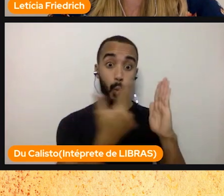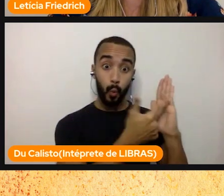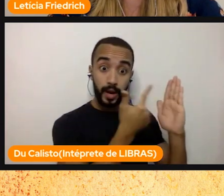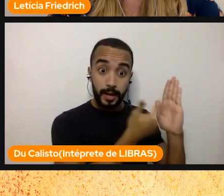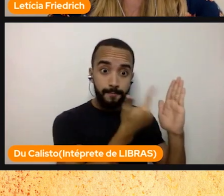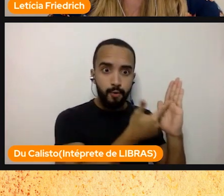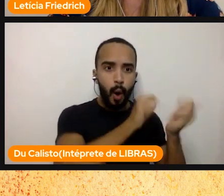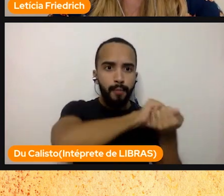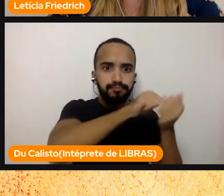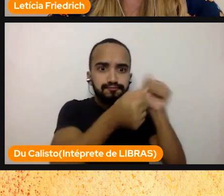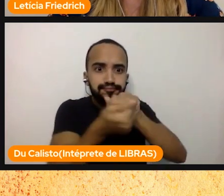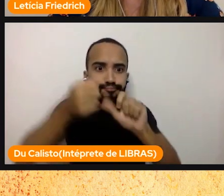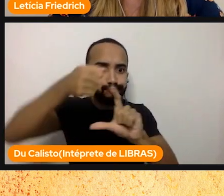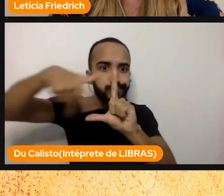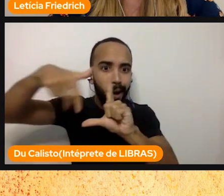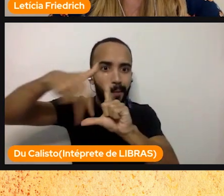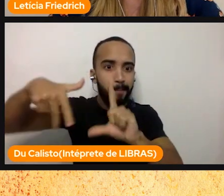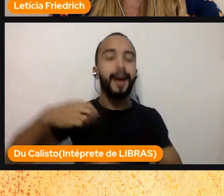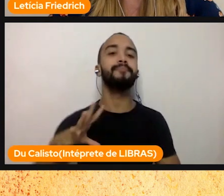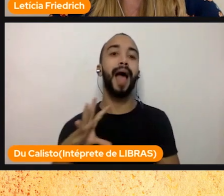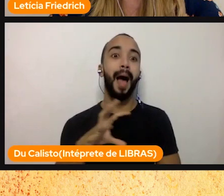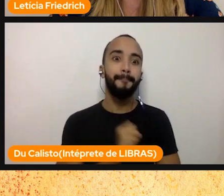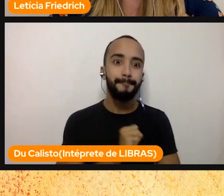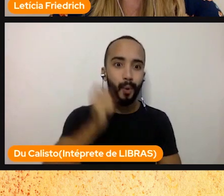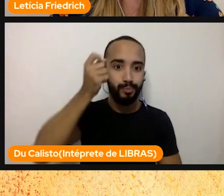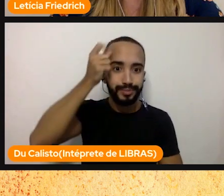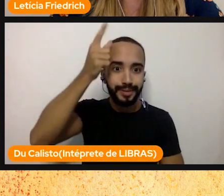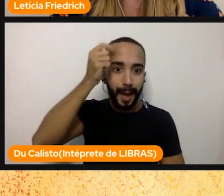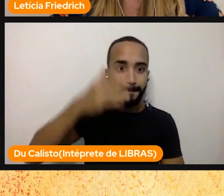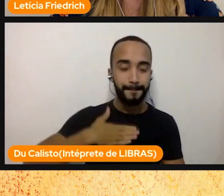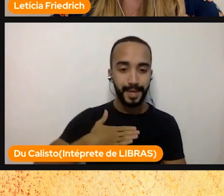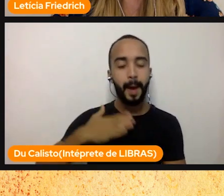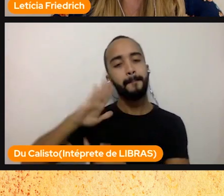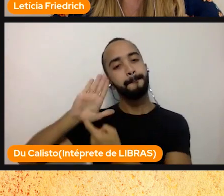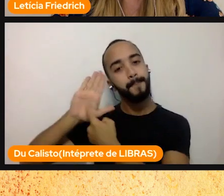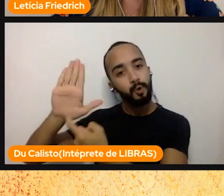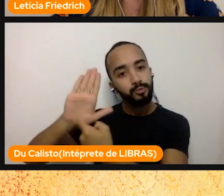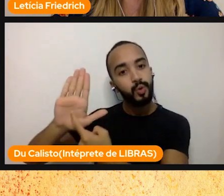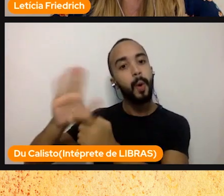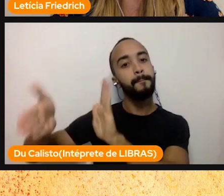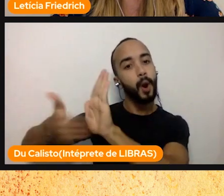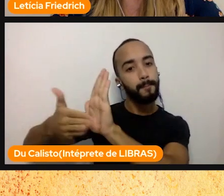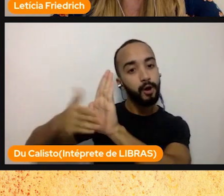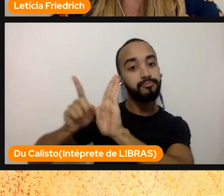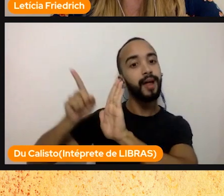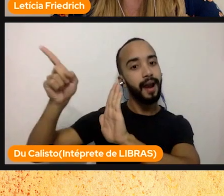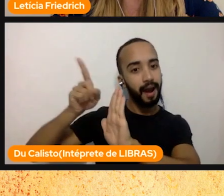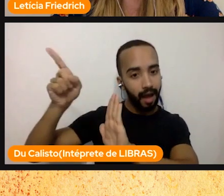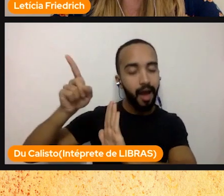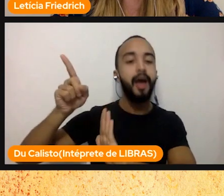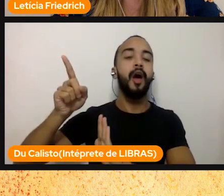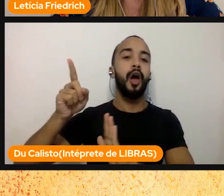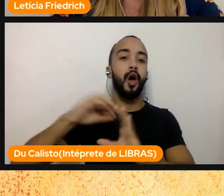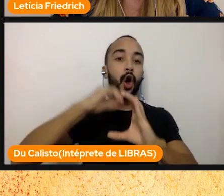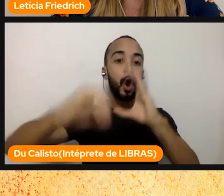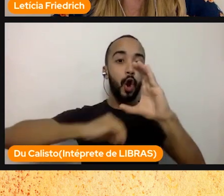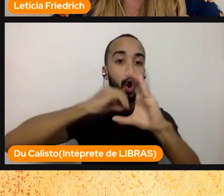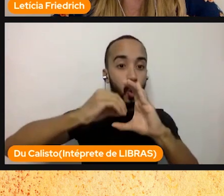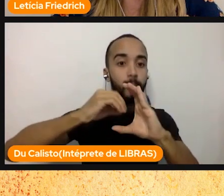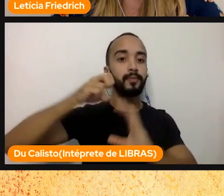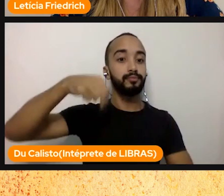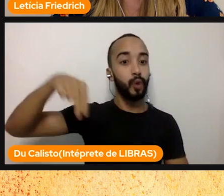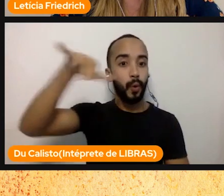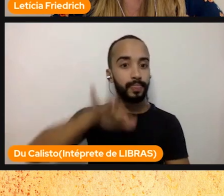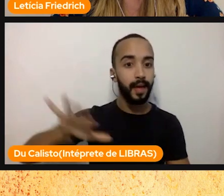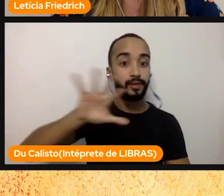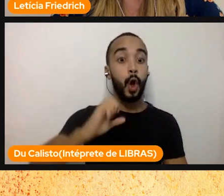ideia, e a gente apresentou essa ideia para a Globo Nordeste, que fica, né, aqui em Recife, na sede, e a gente apresentou, e eles gostaram da